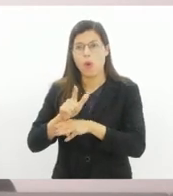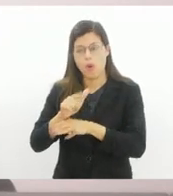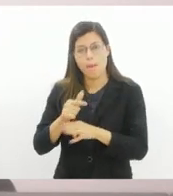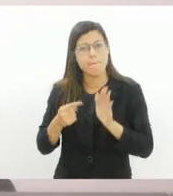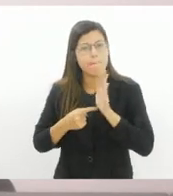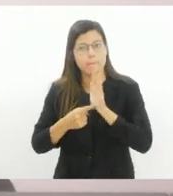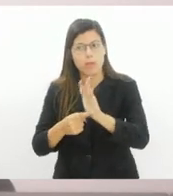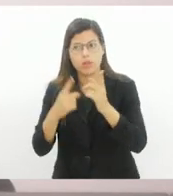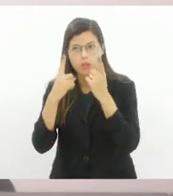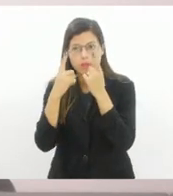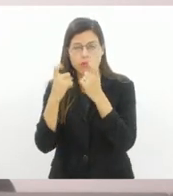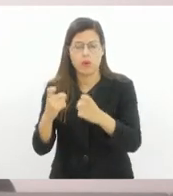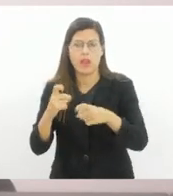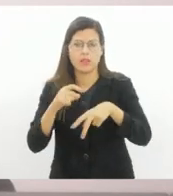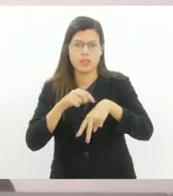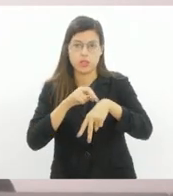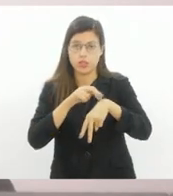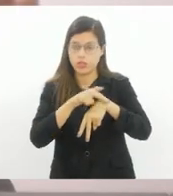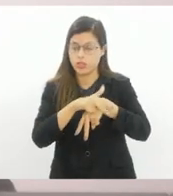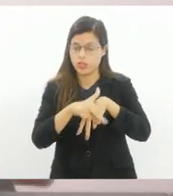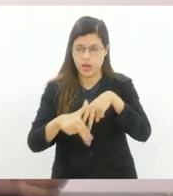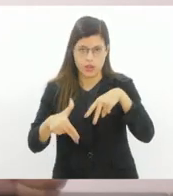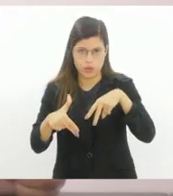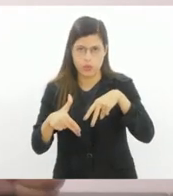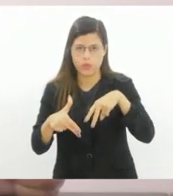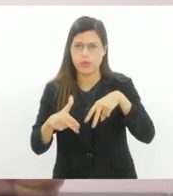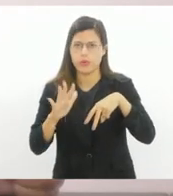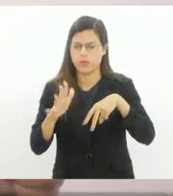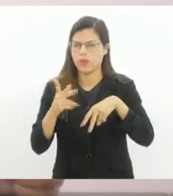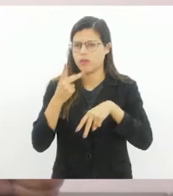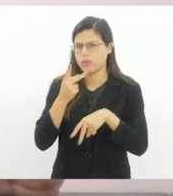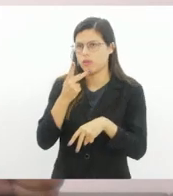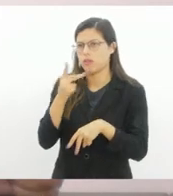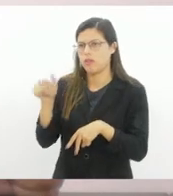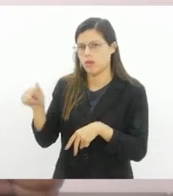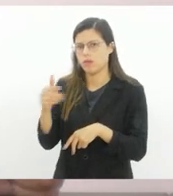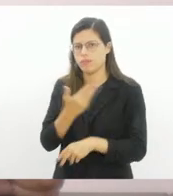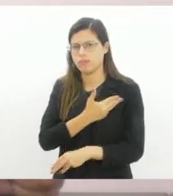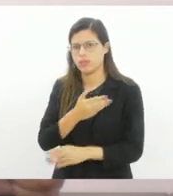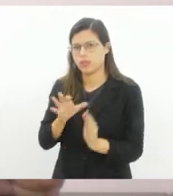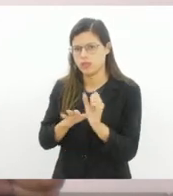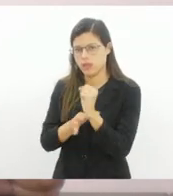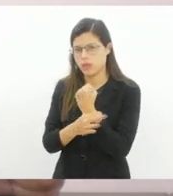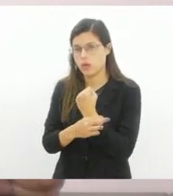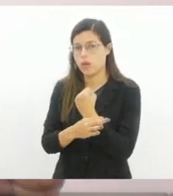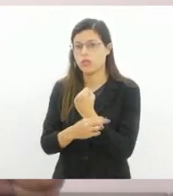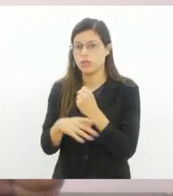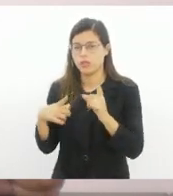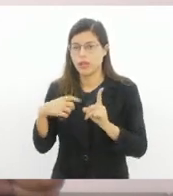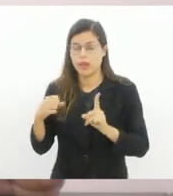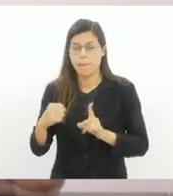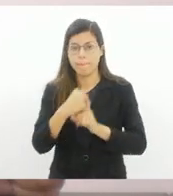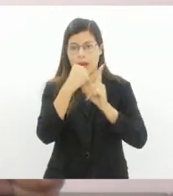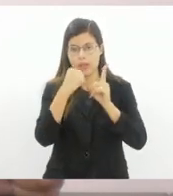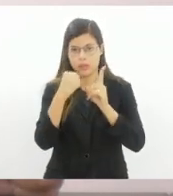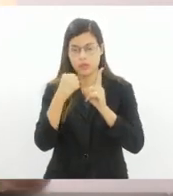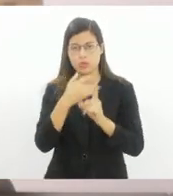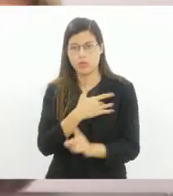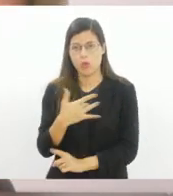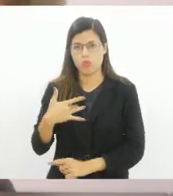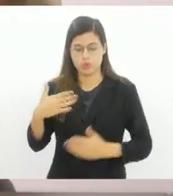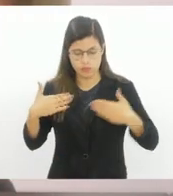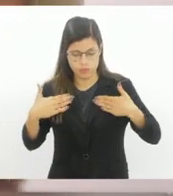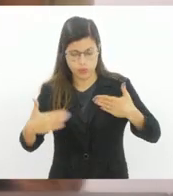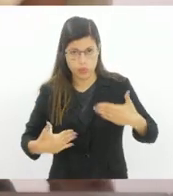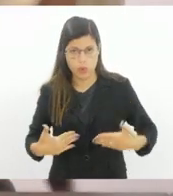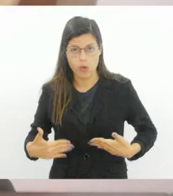da violência de gênero, que, como já foi colocada pela colega da segurança, traz impactos não só para a saúde física,